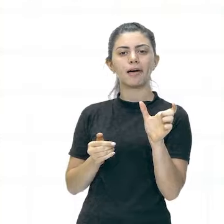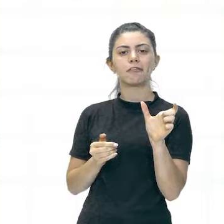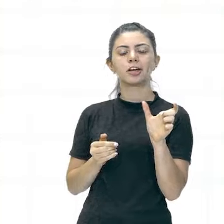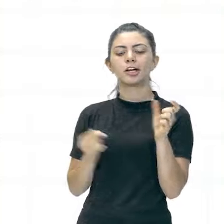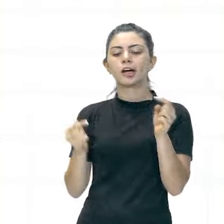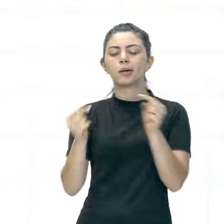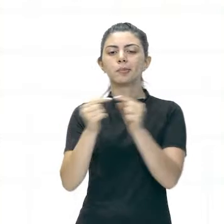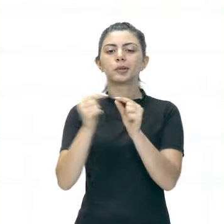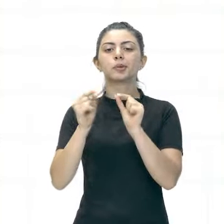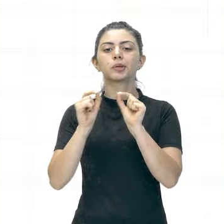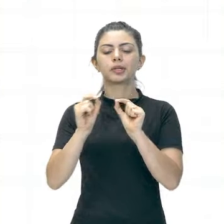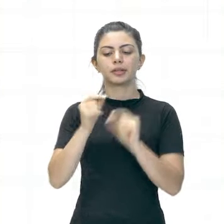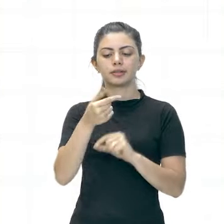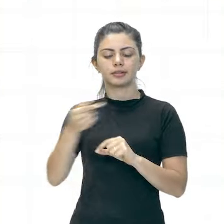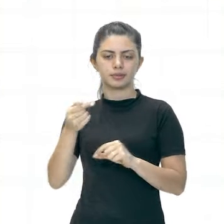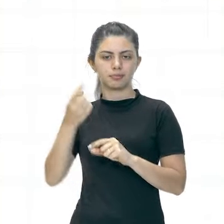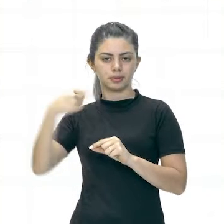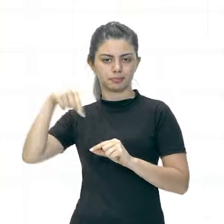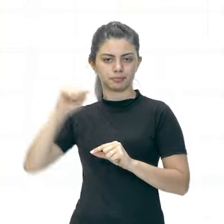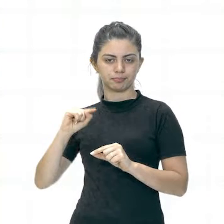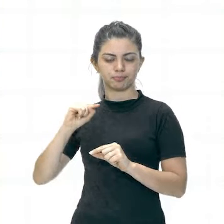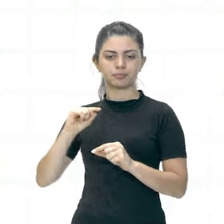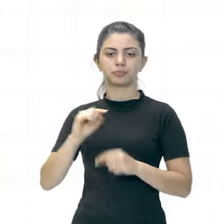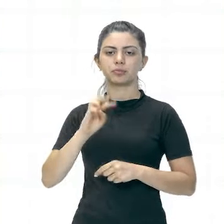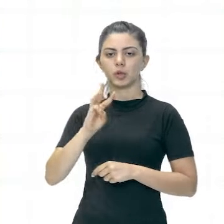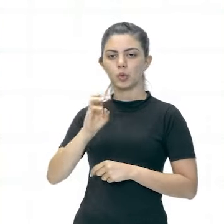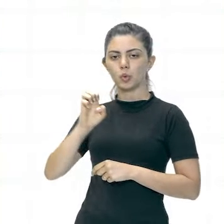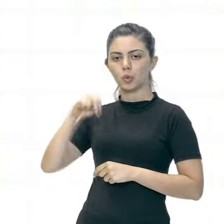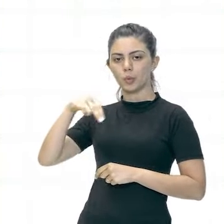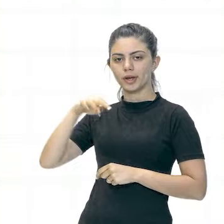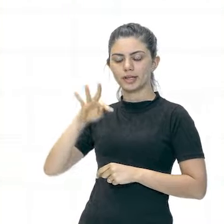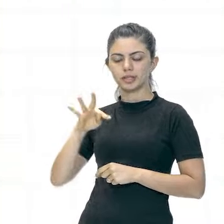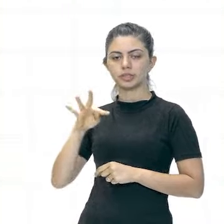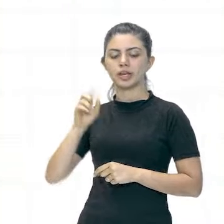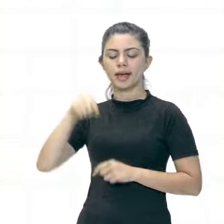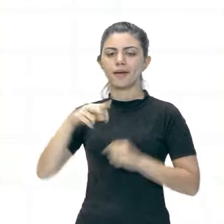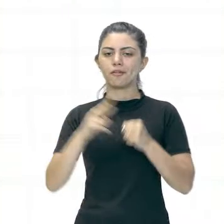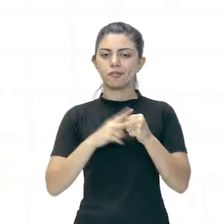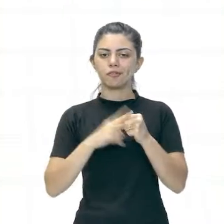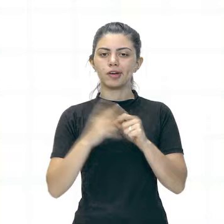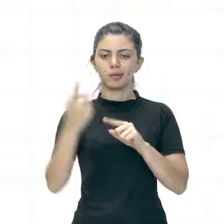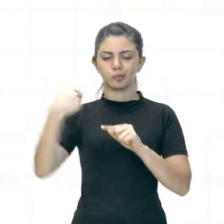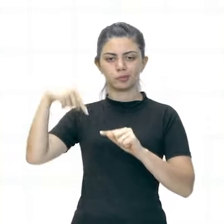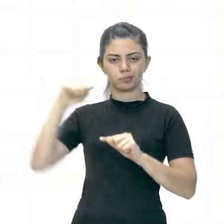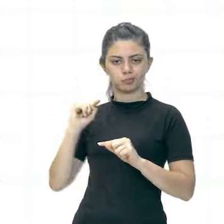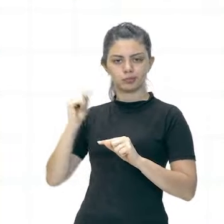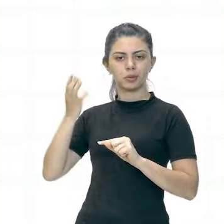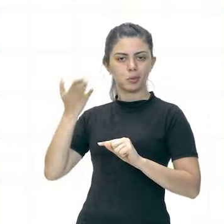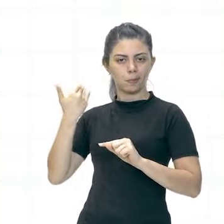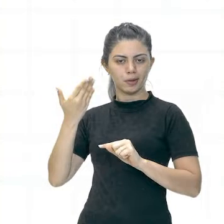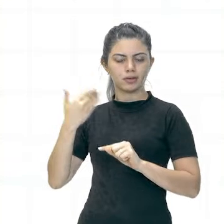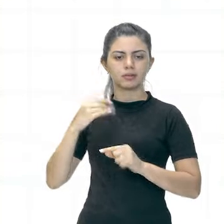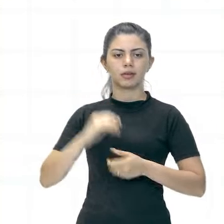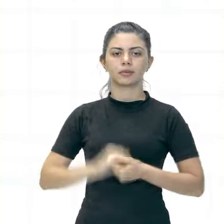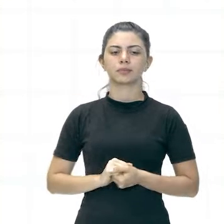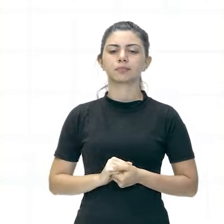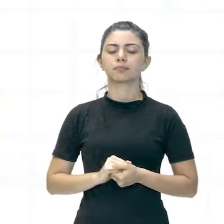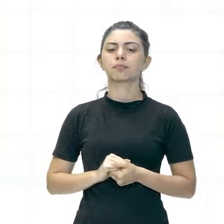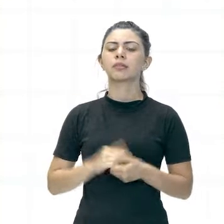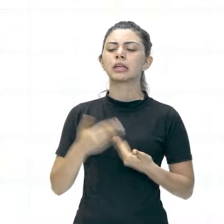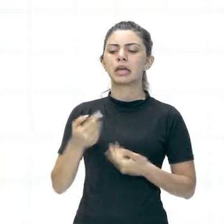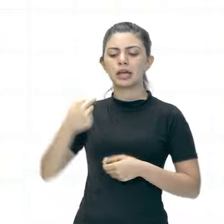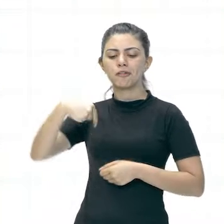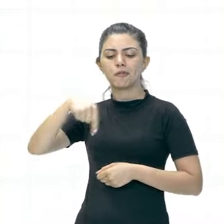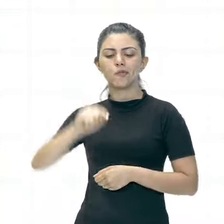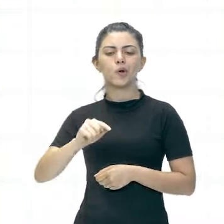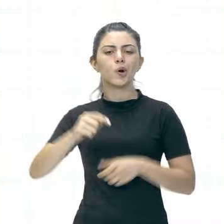Então, Sam e a Potira foram onde? Went. O verbo no passado, ir para. Então, eles foram para